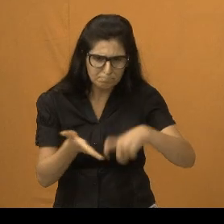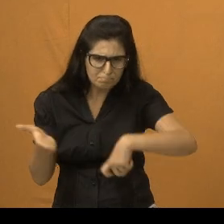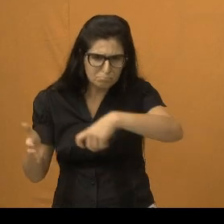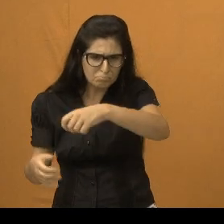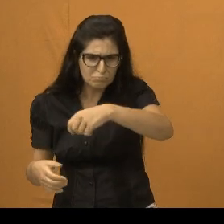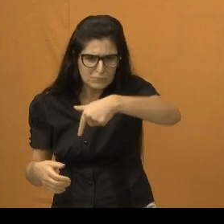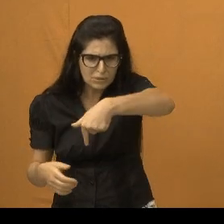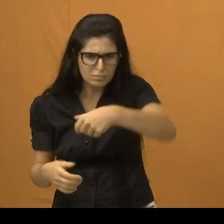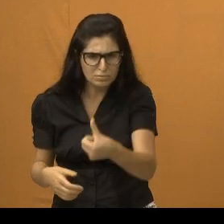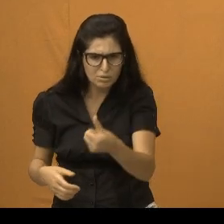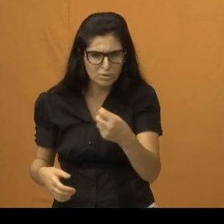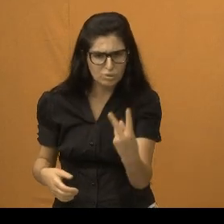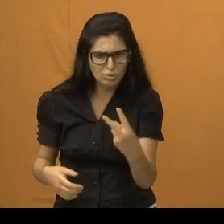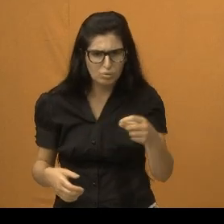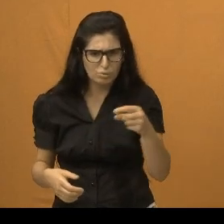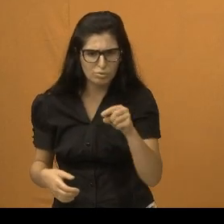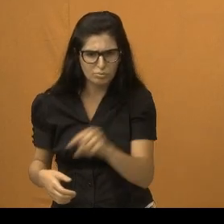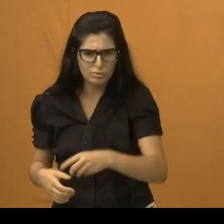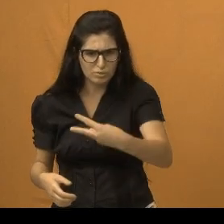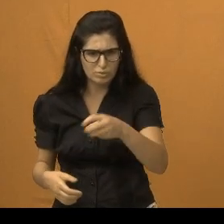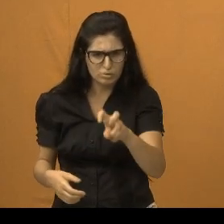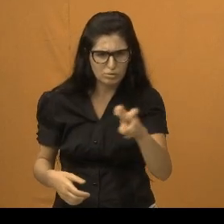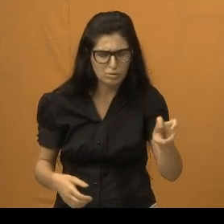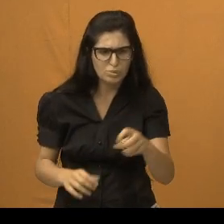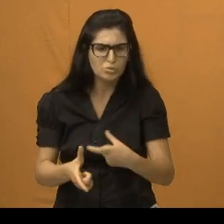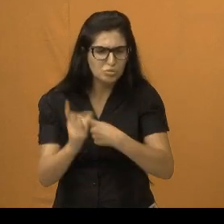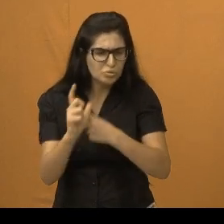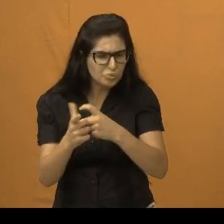762.355.000 e a nossa dívida consolidada